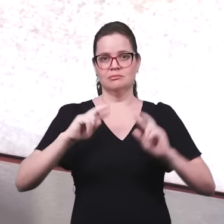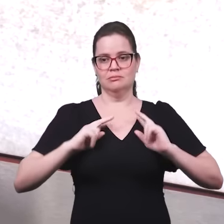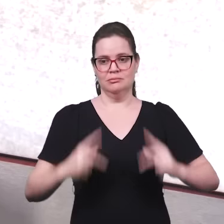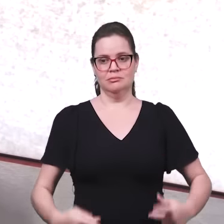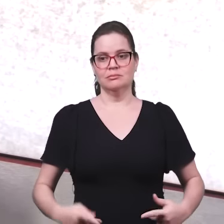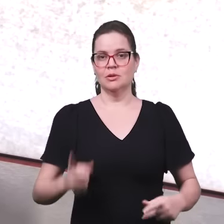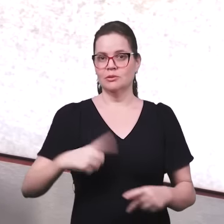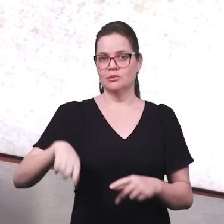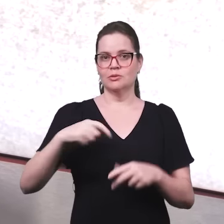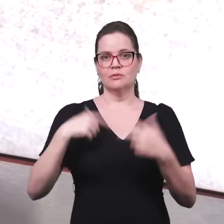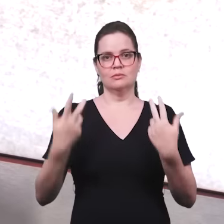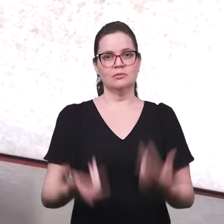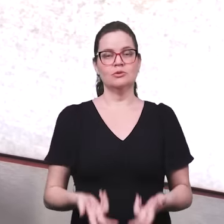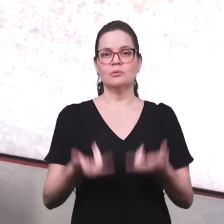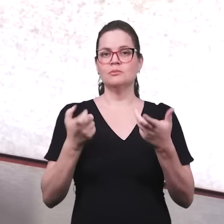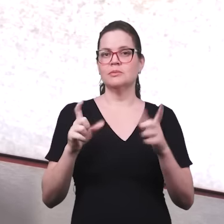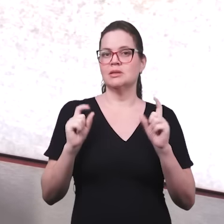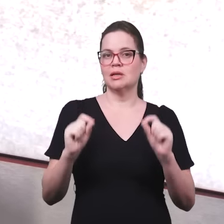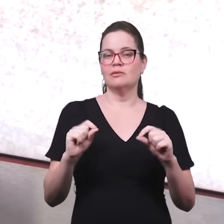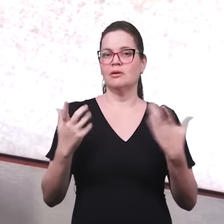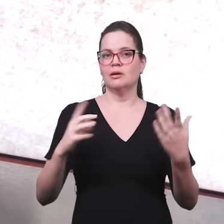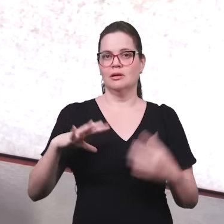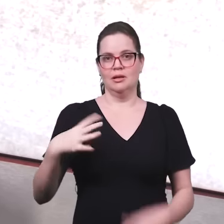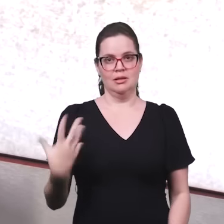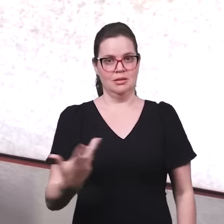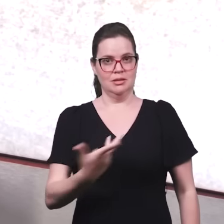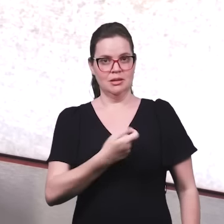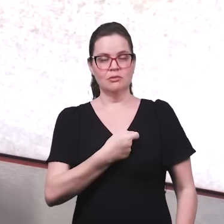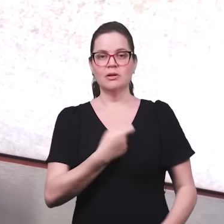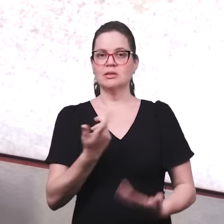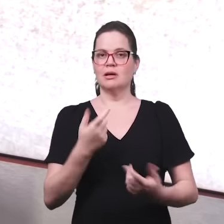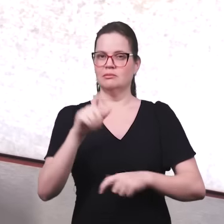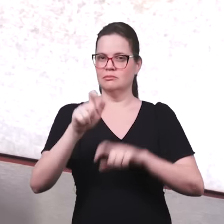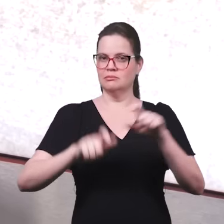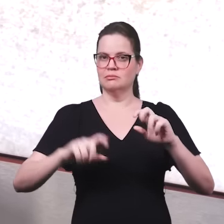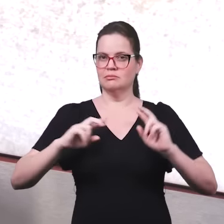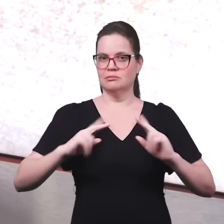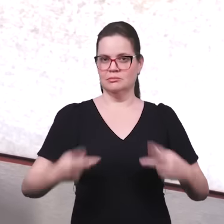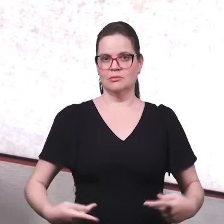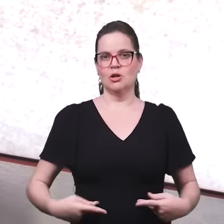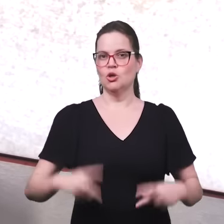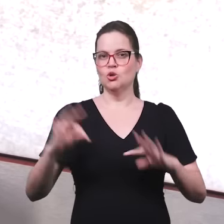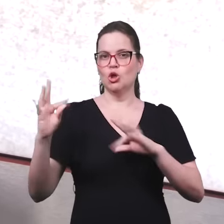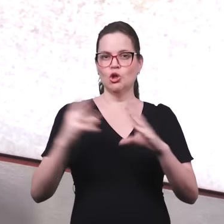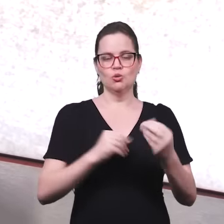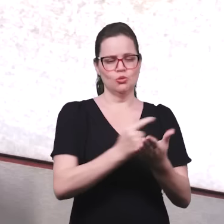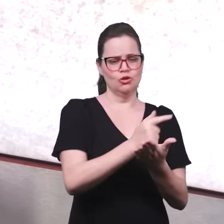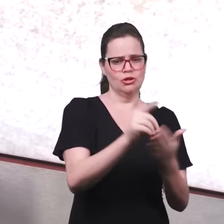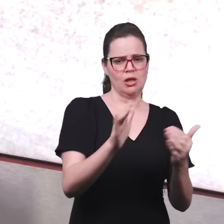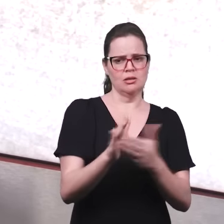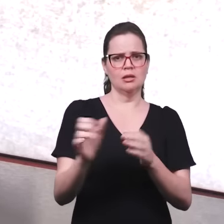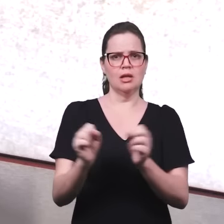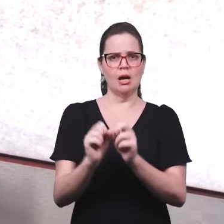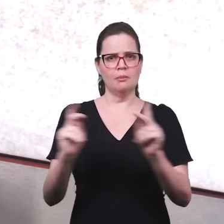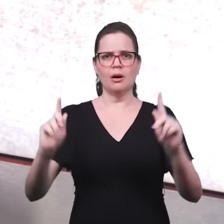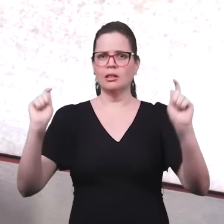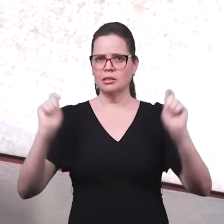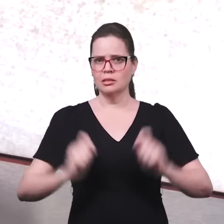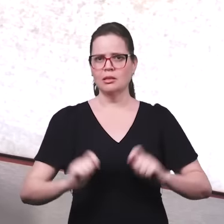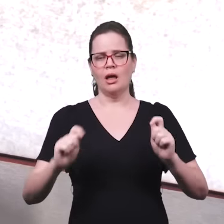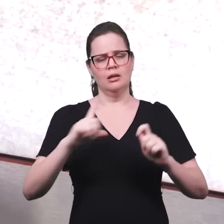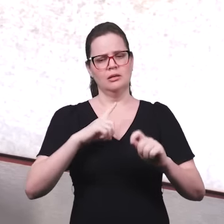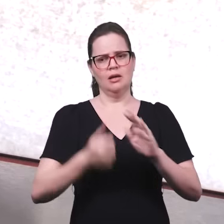ver a salvação do homem em tudo que foi escrito, desde o livro de Gênesis até o livro de Apocalipse. Foram